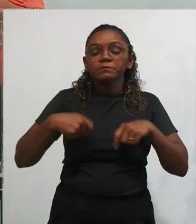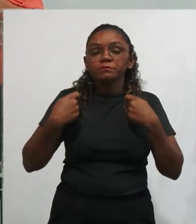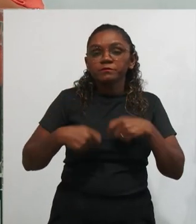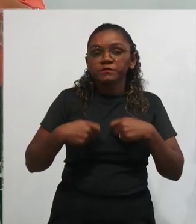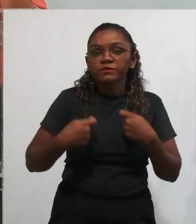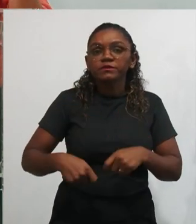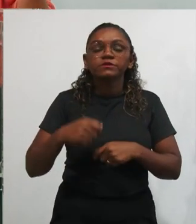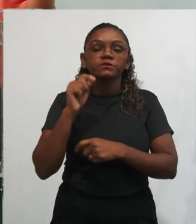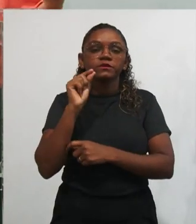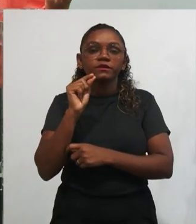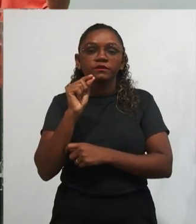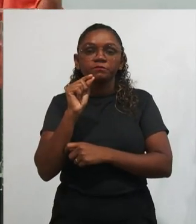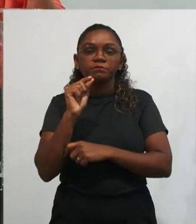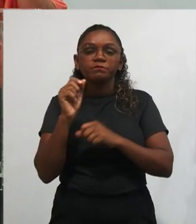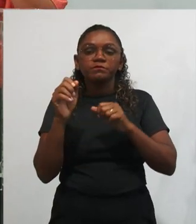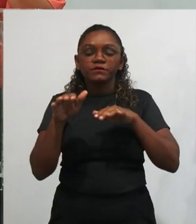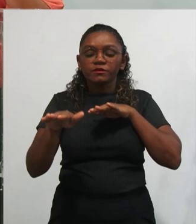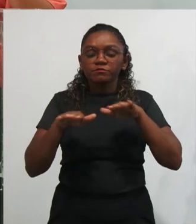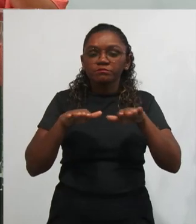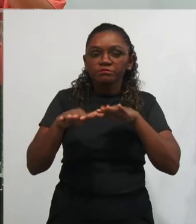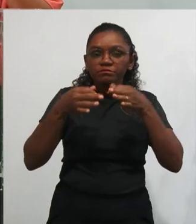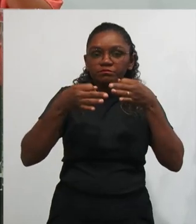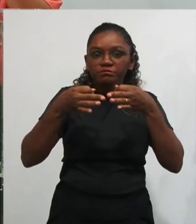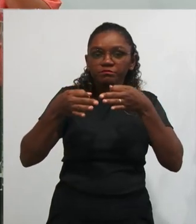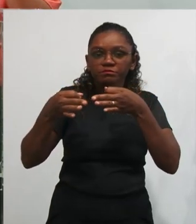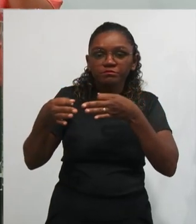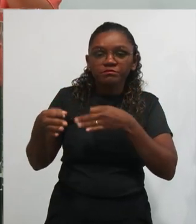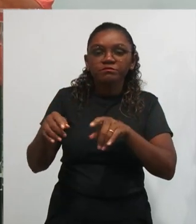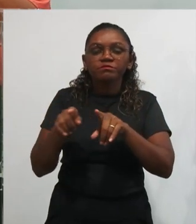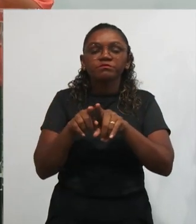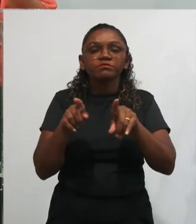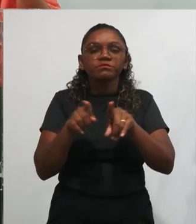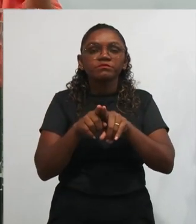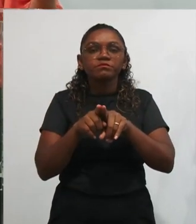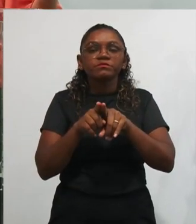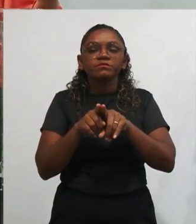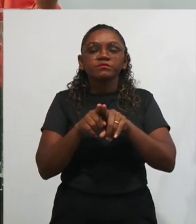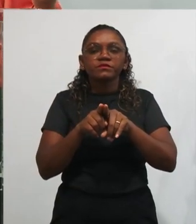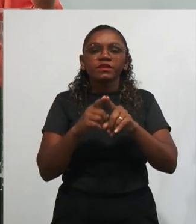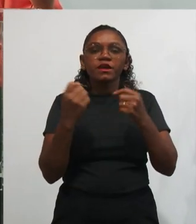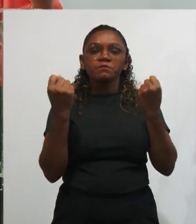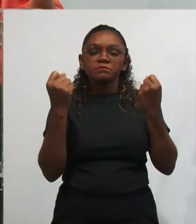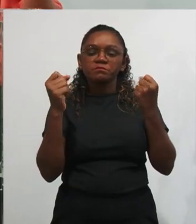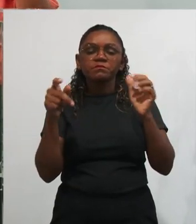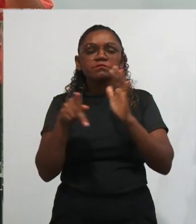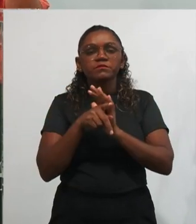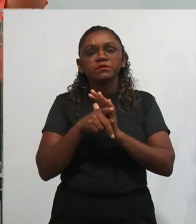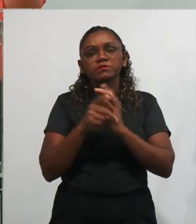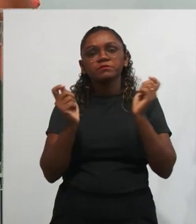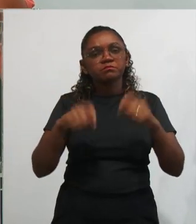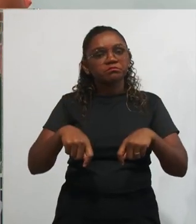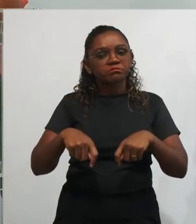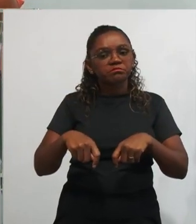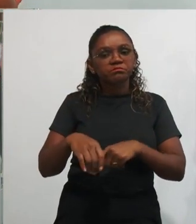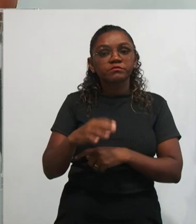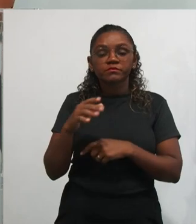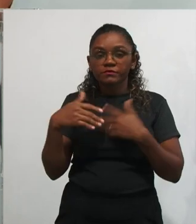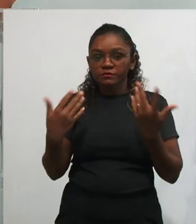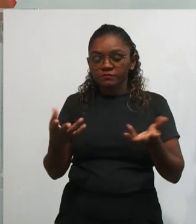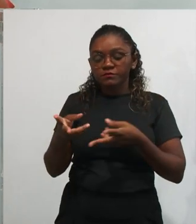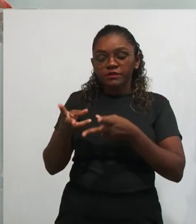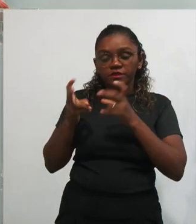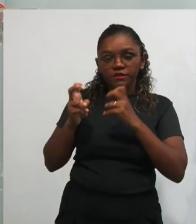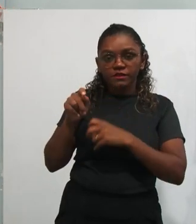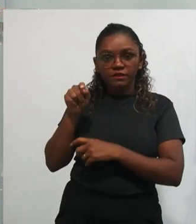do ser humano mecanismos e uma certa Ah um refino das suas habilidades você observa que a criança ela vai